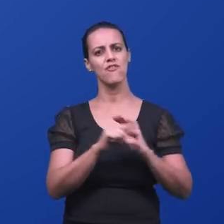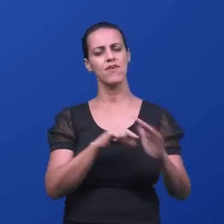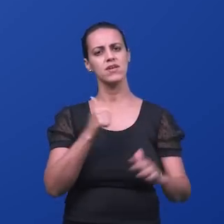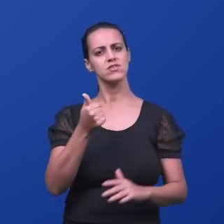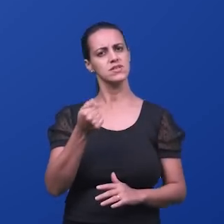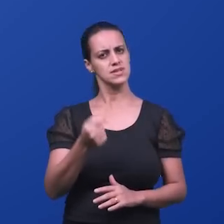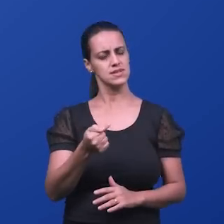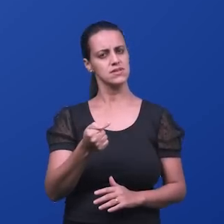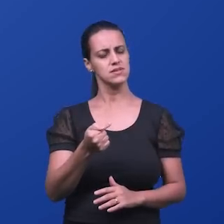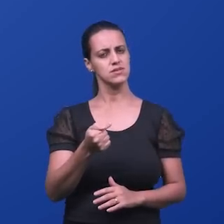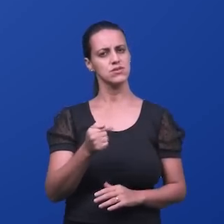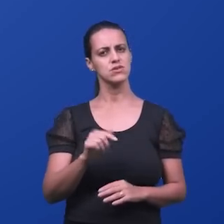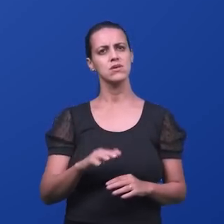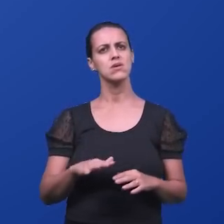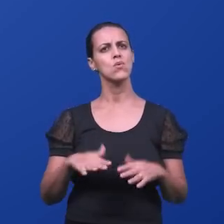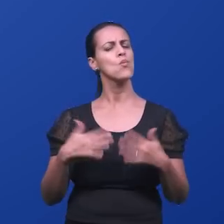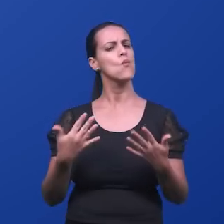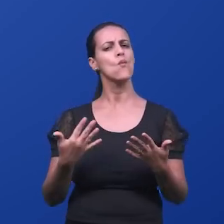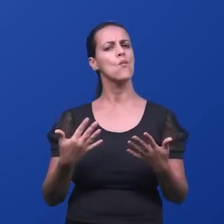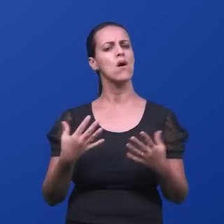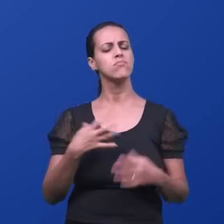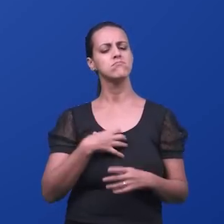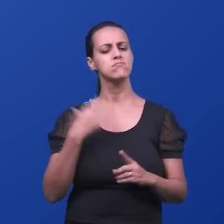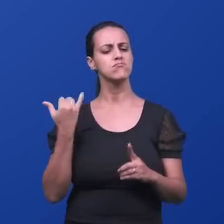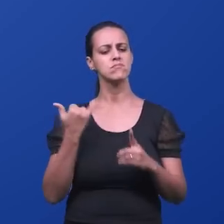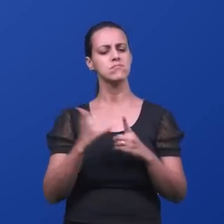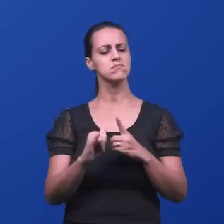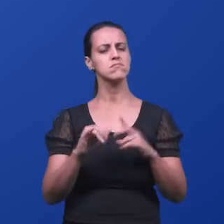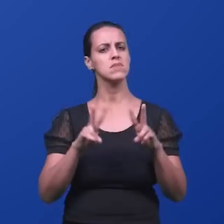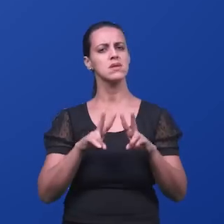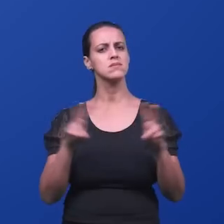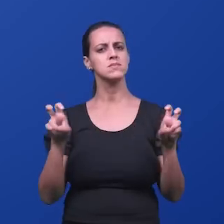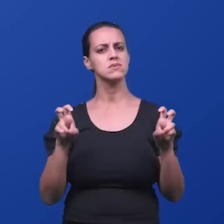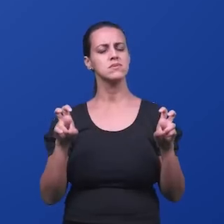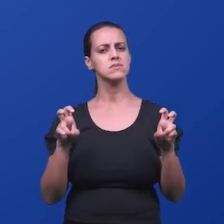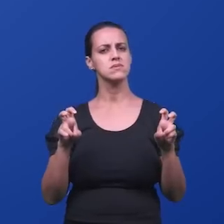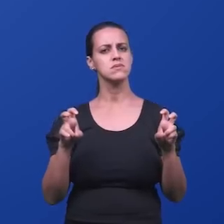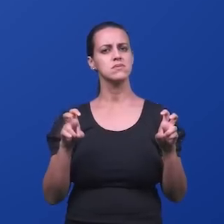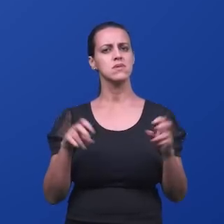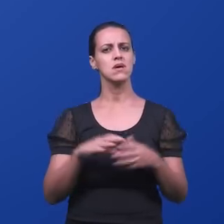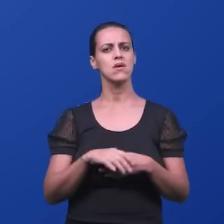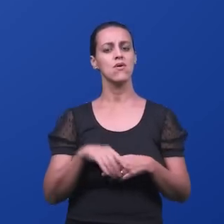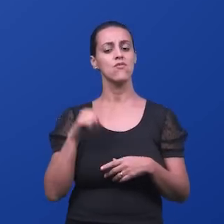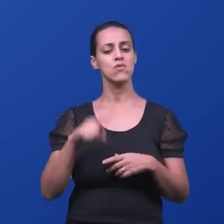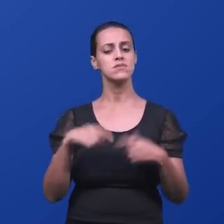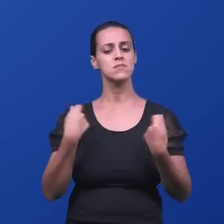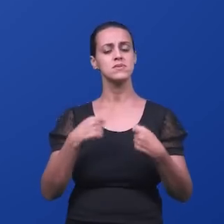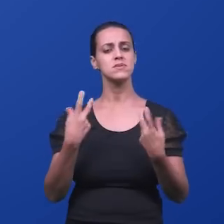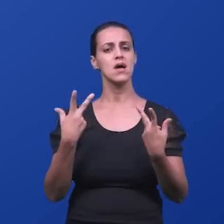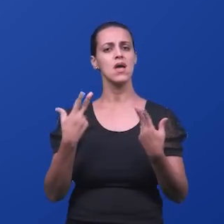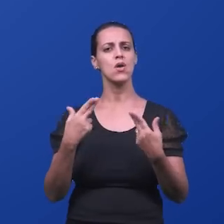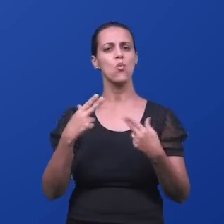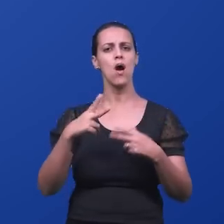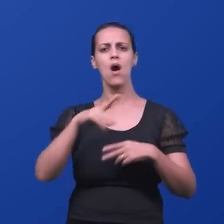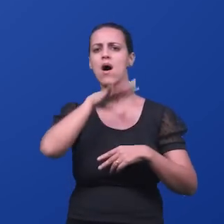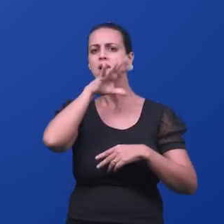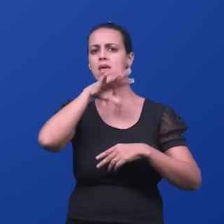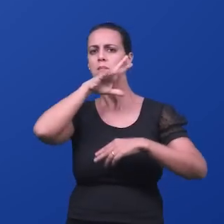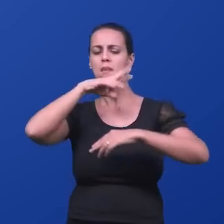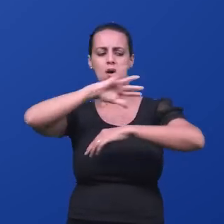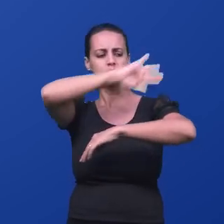verso 17, qual a aplicação profética da expressão "faze-te semelhante ao